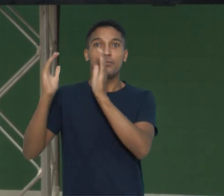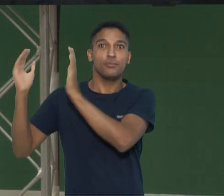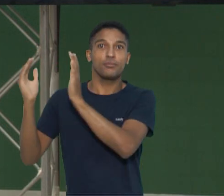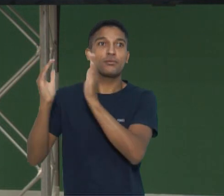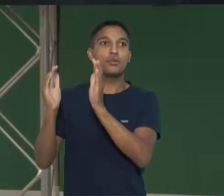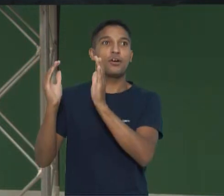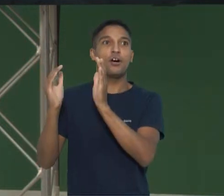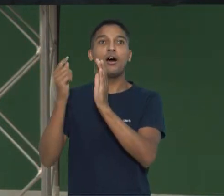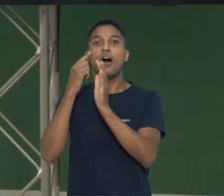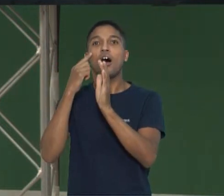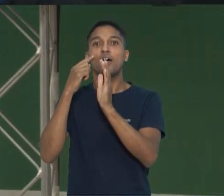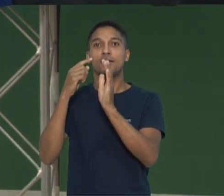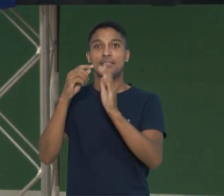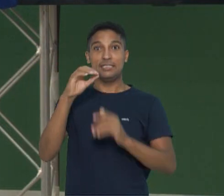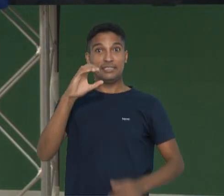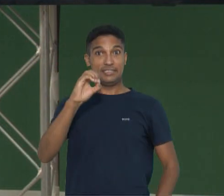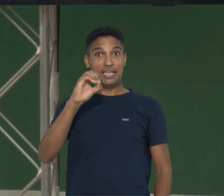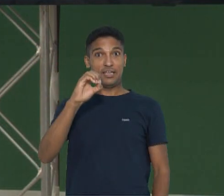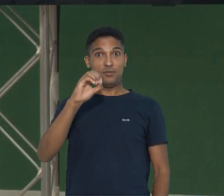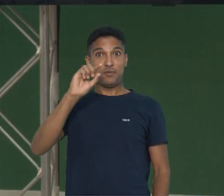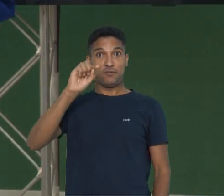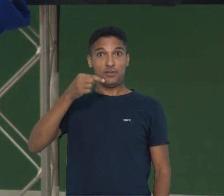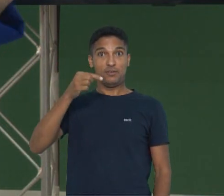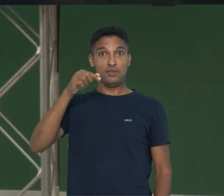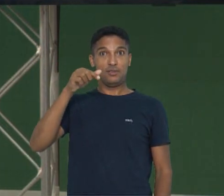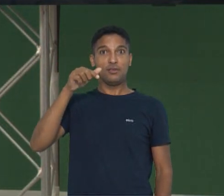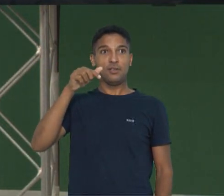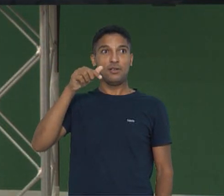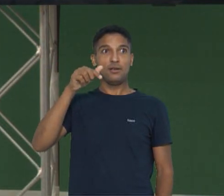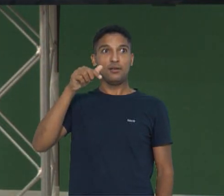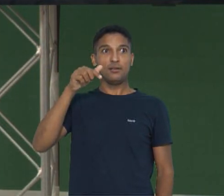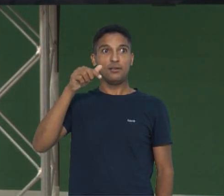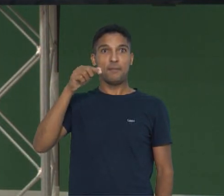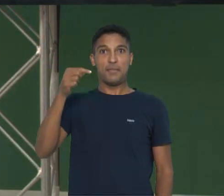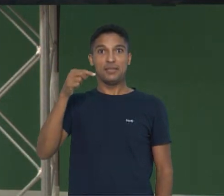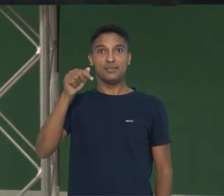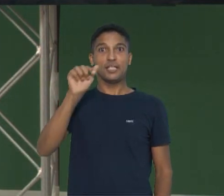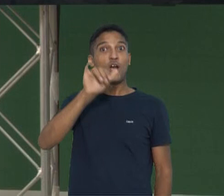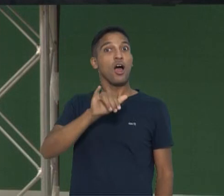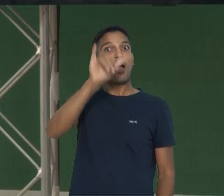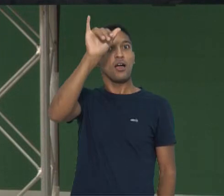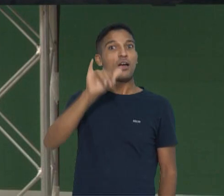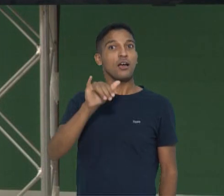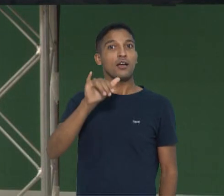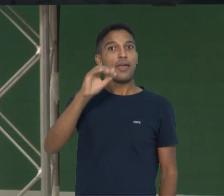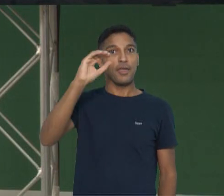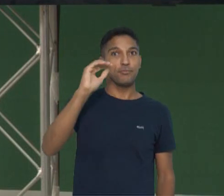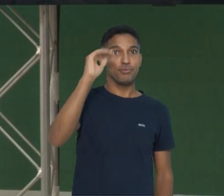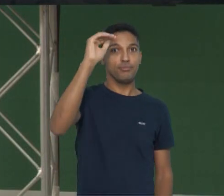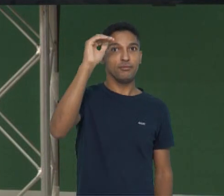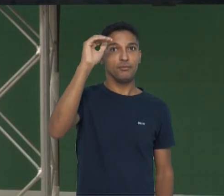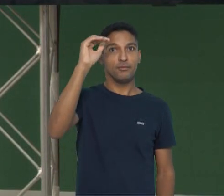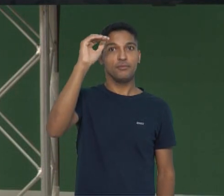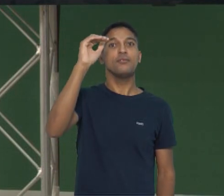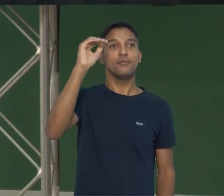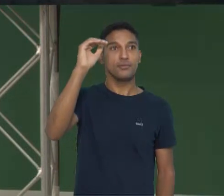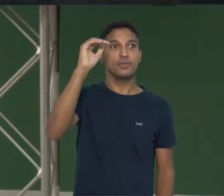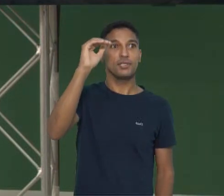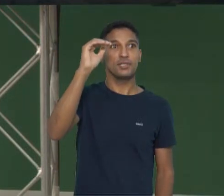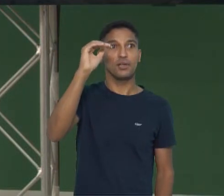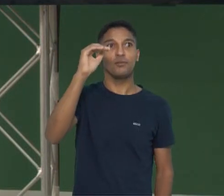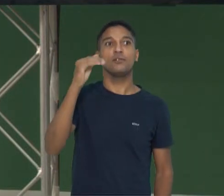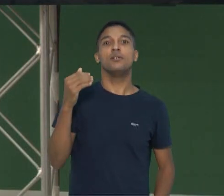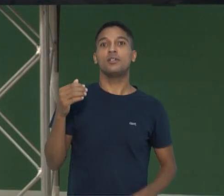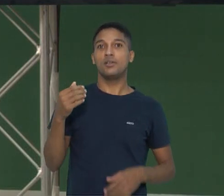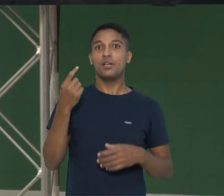no menos 7 de y e 7 de y. Notem que o x vale 0. Então, se x vale 0, esses focos estão sobre o